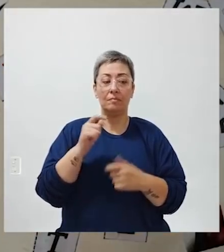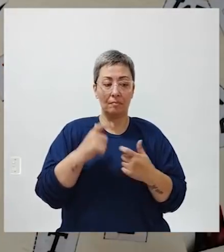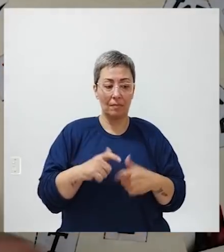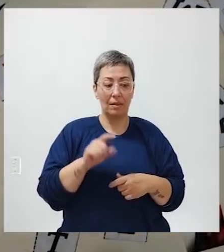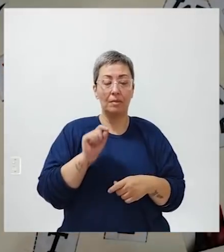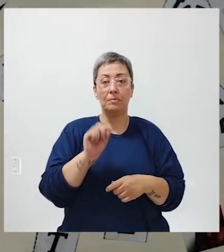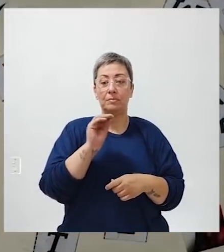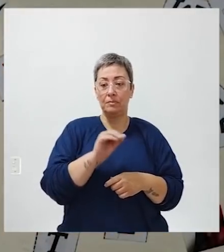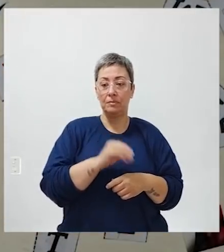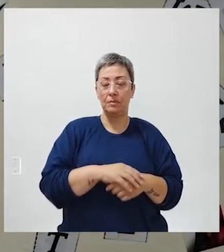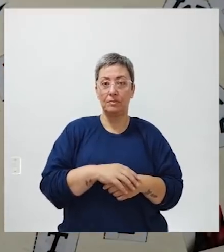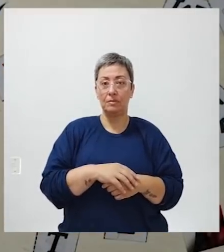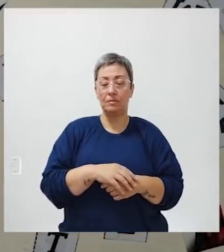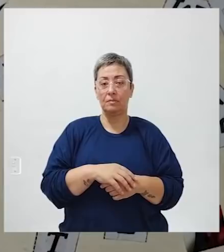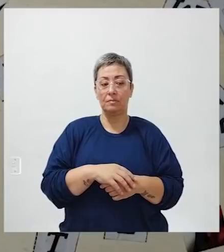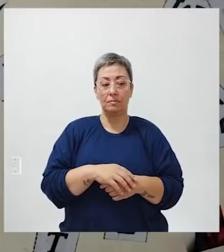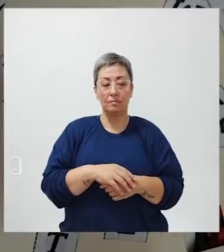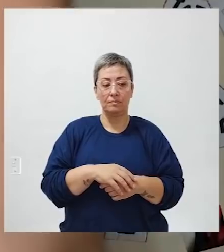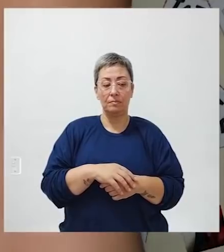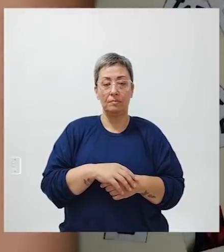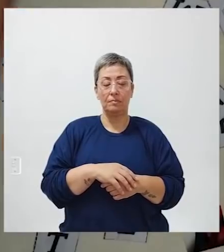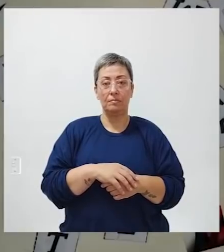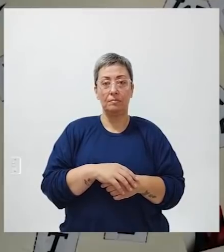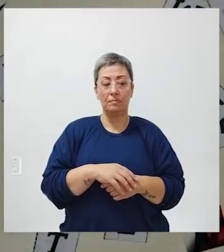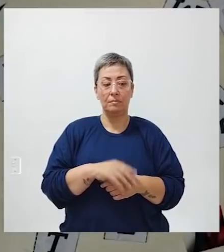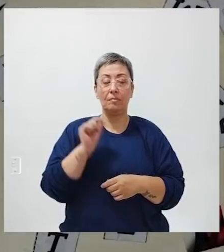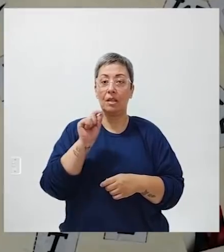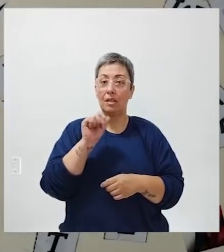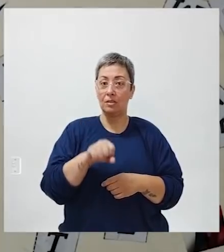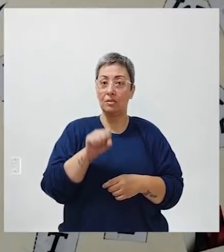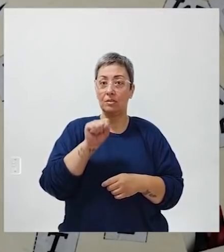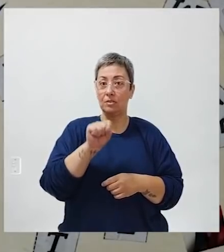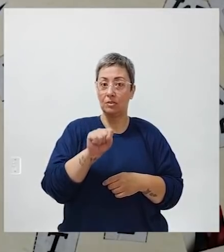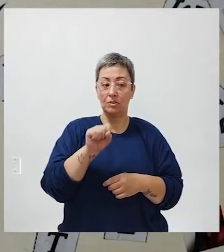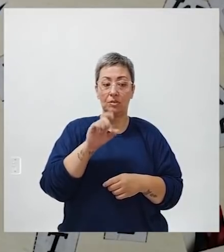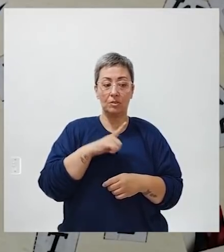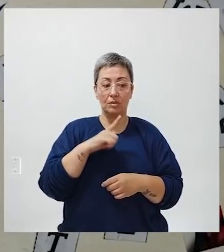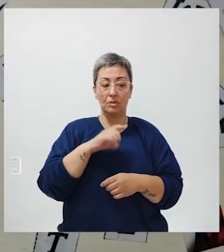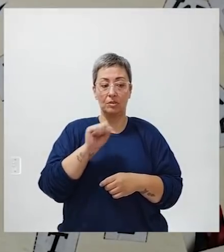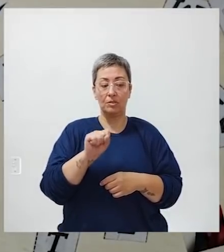Isso, coloca aqui então. Coloca aqui, ó. A gente já tem o som